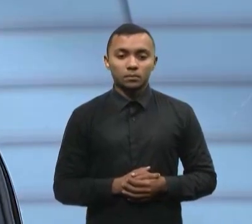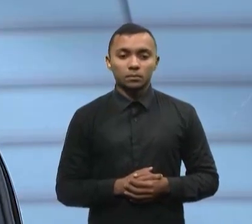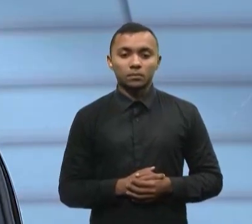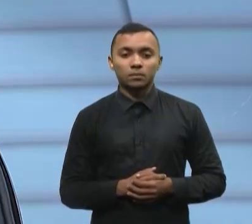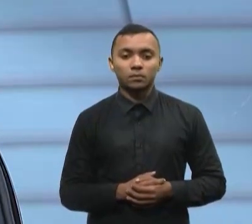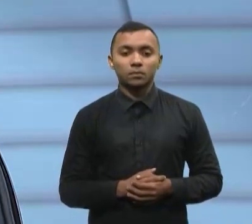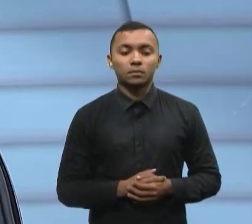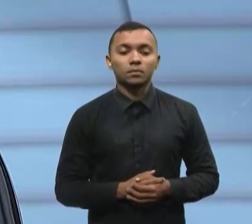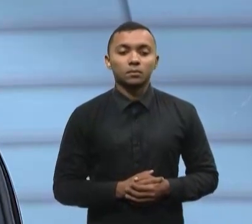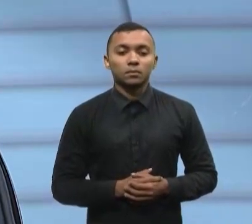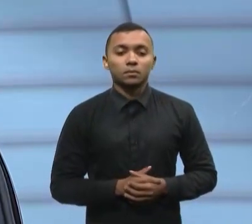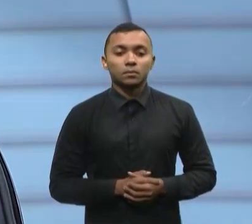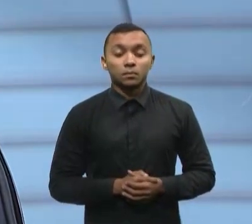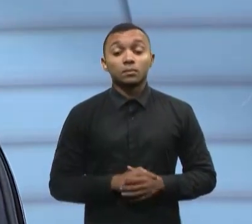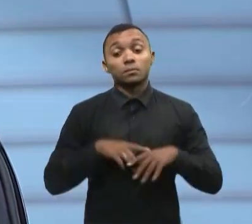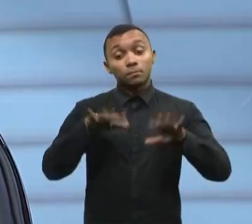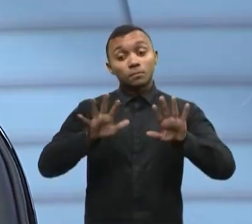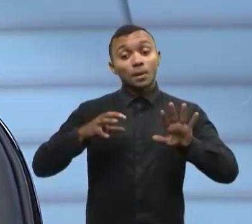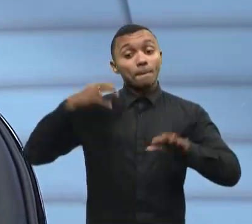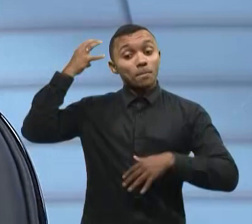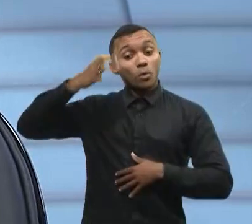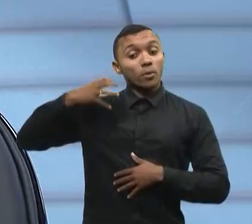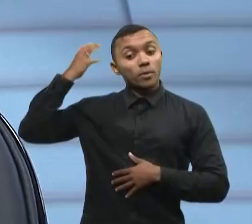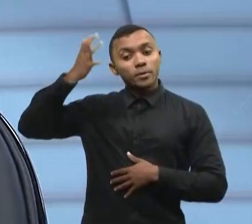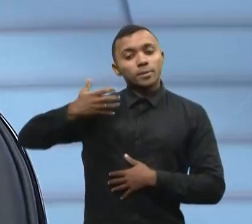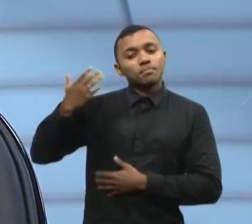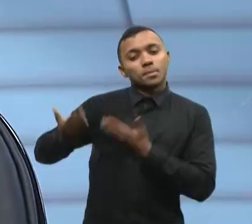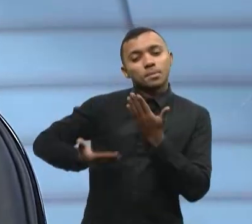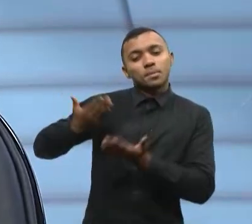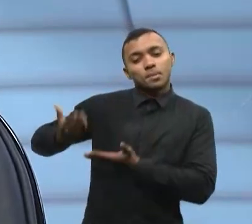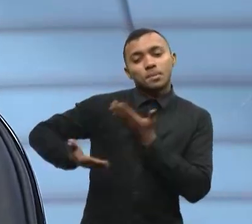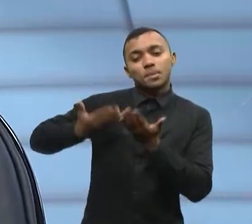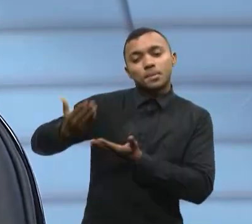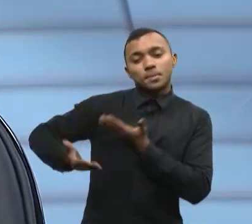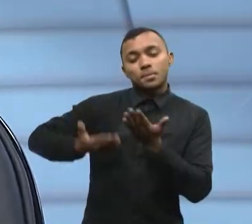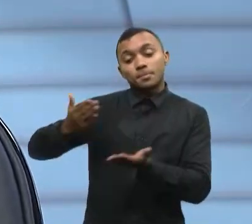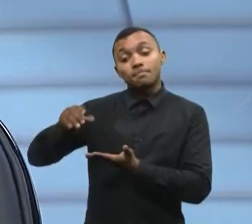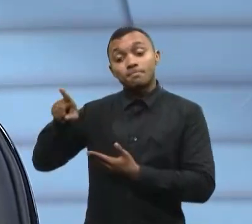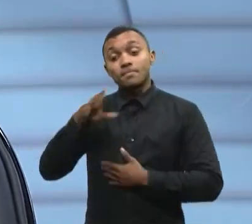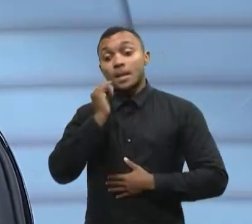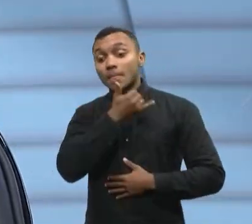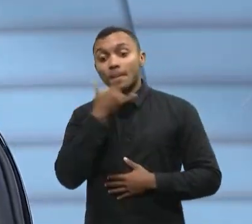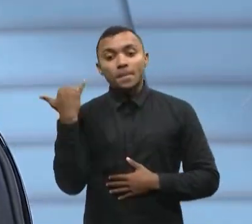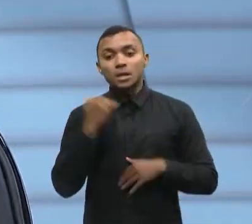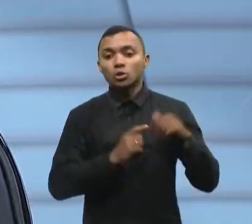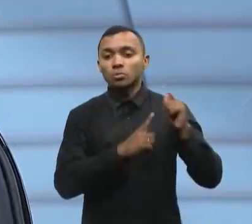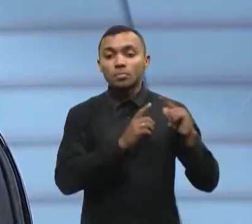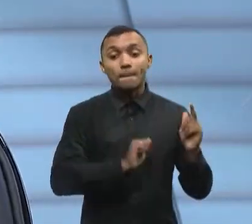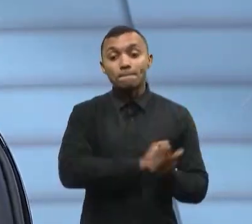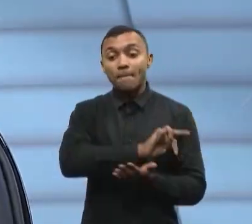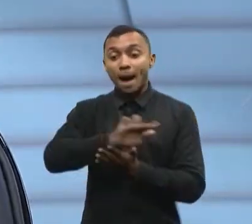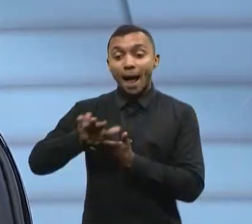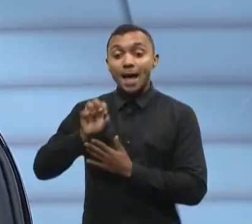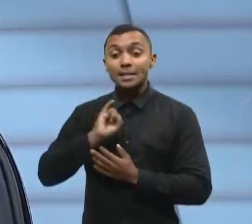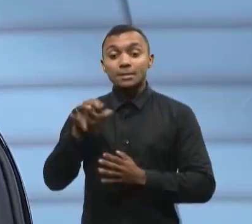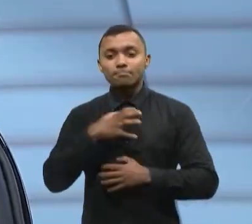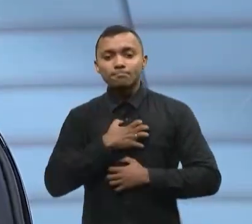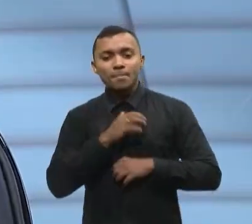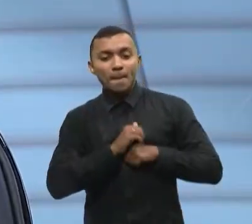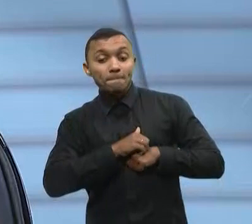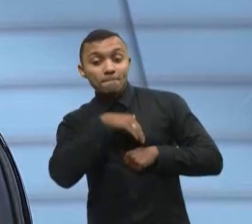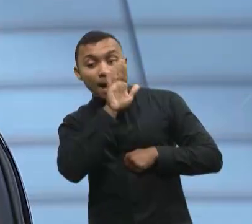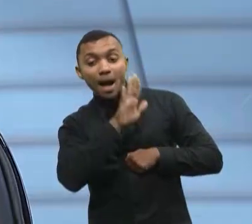Né? Sim. A musicoterapia, ela entra de várias formas. Quando tem uma sensibilidade